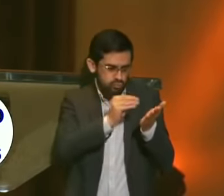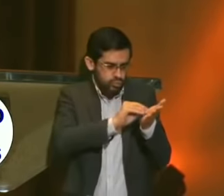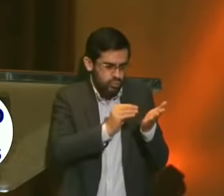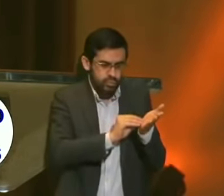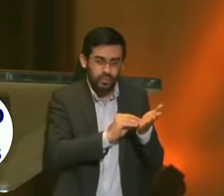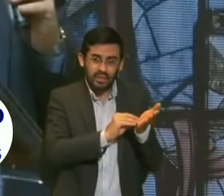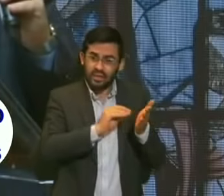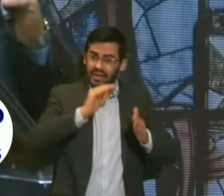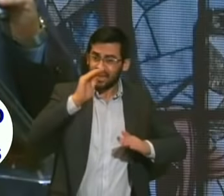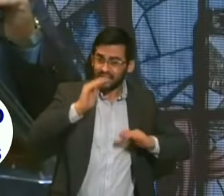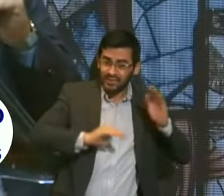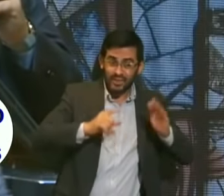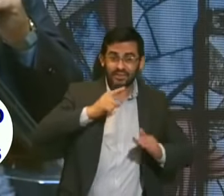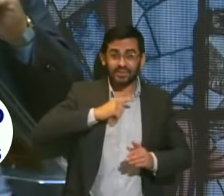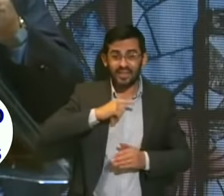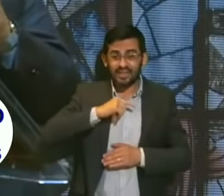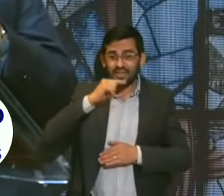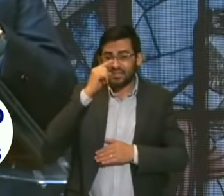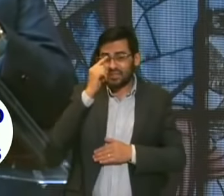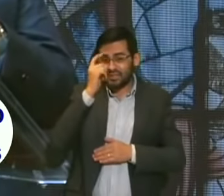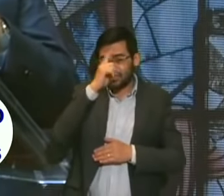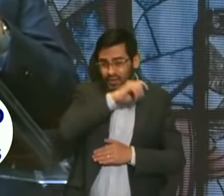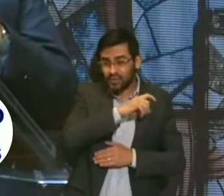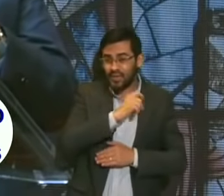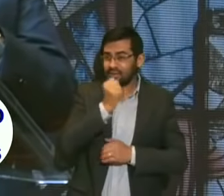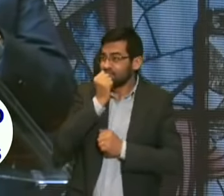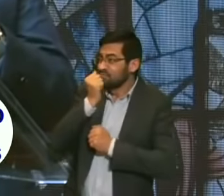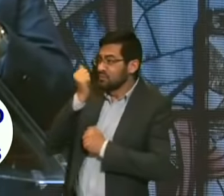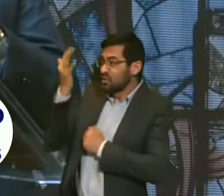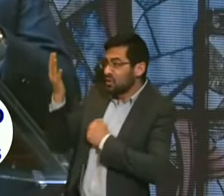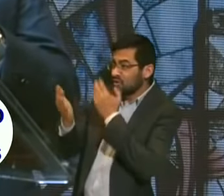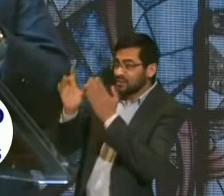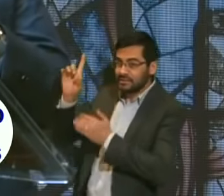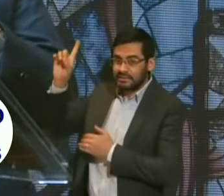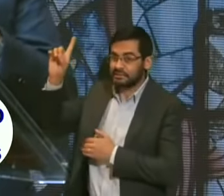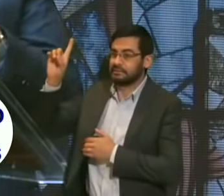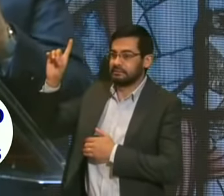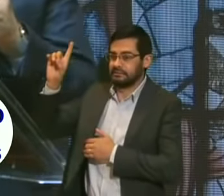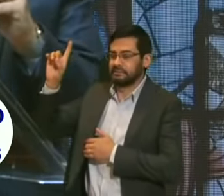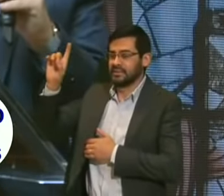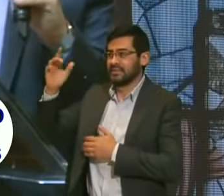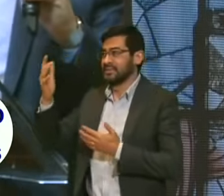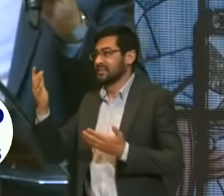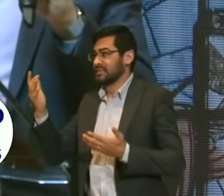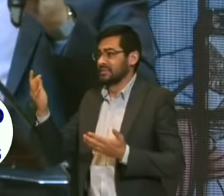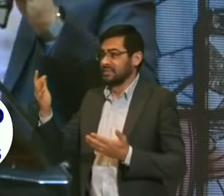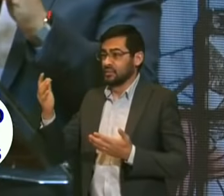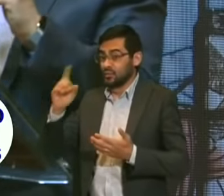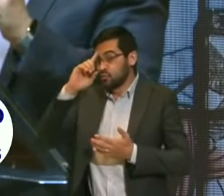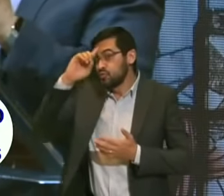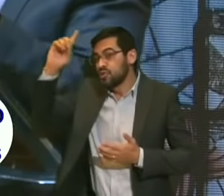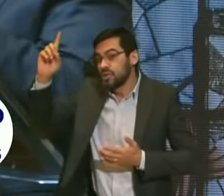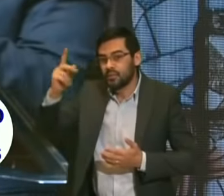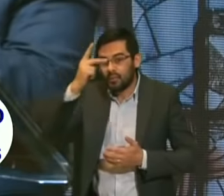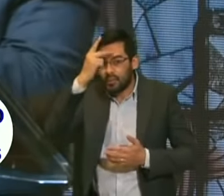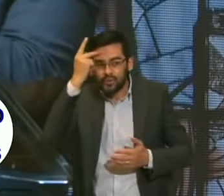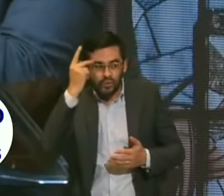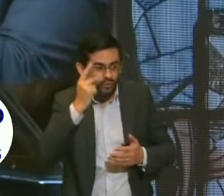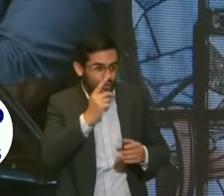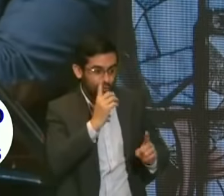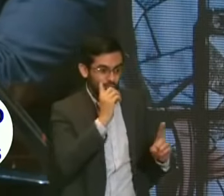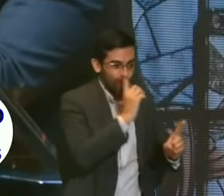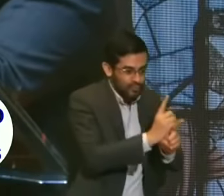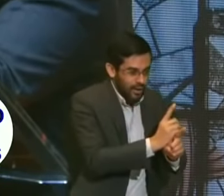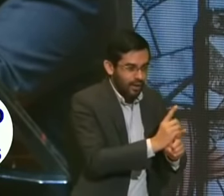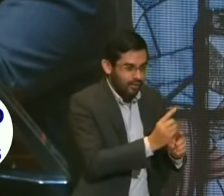muita dificuldade de confessar os meus pecados e escrever no livro. Porque eu dizia assim: alguém um dia vai pegar esse livro, vai saber todos